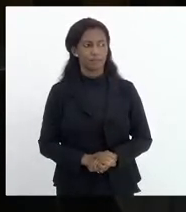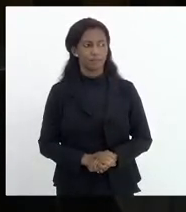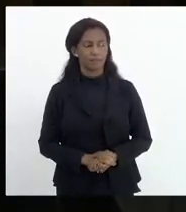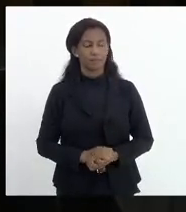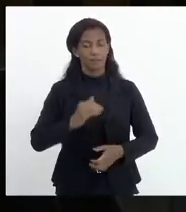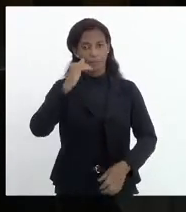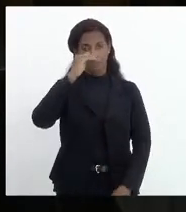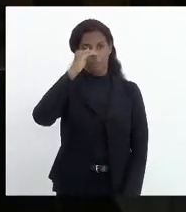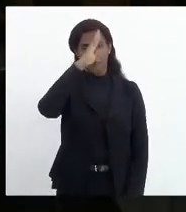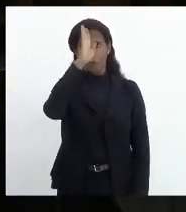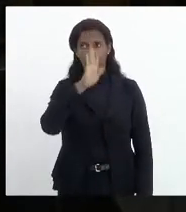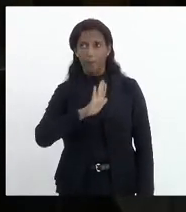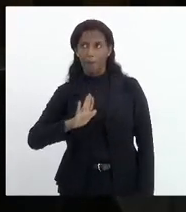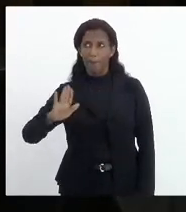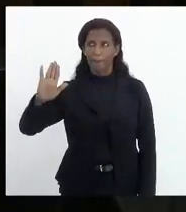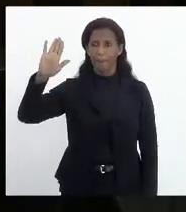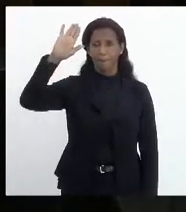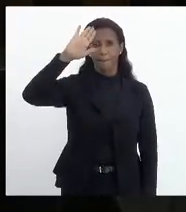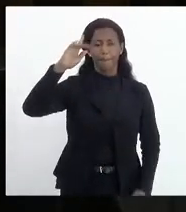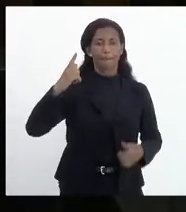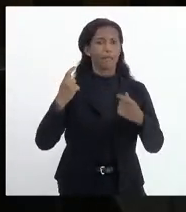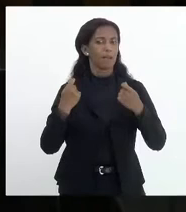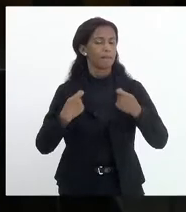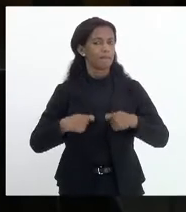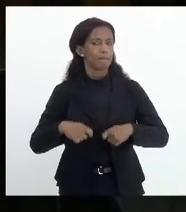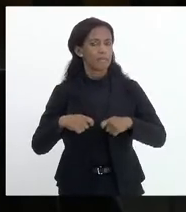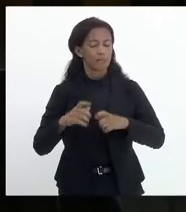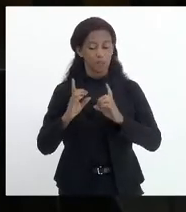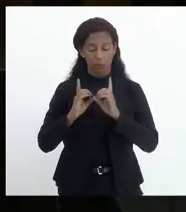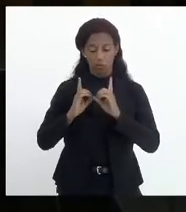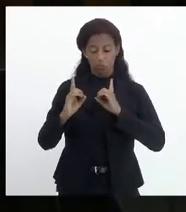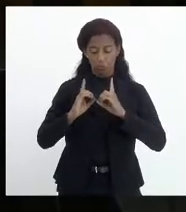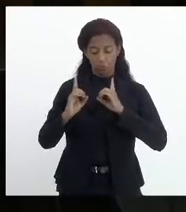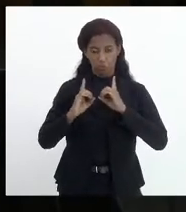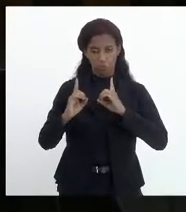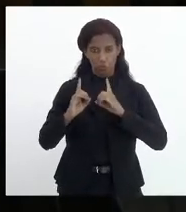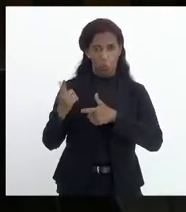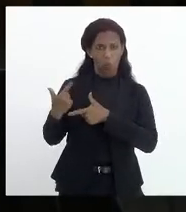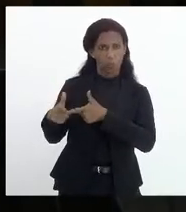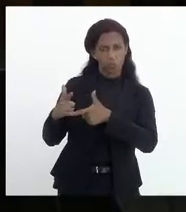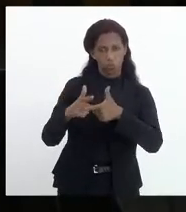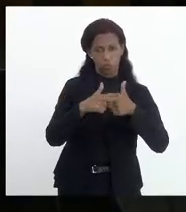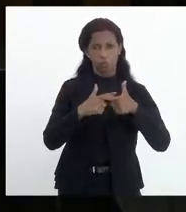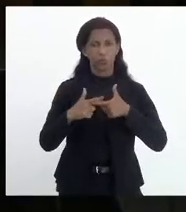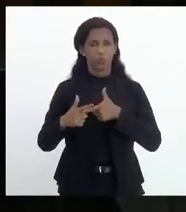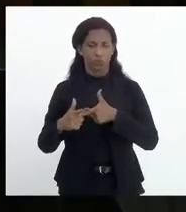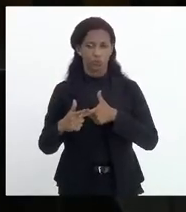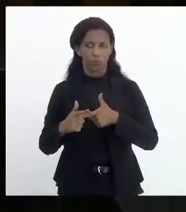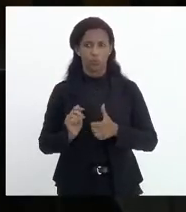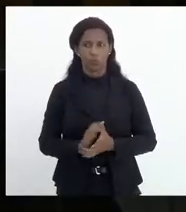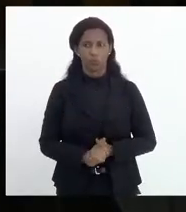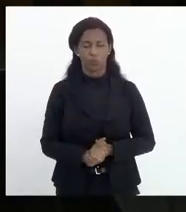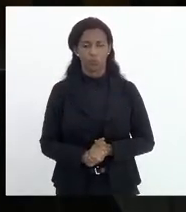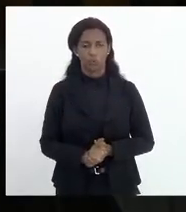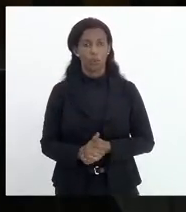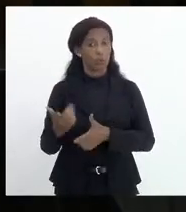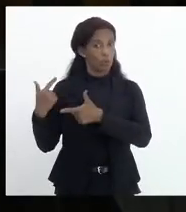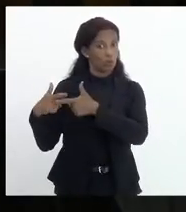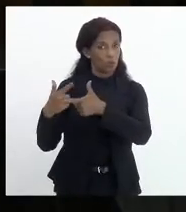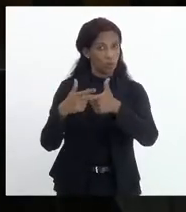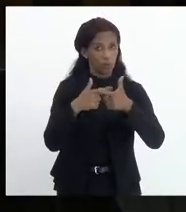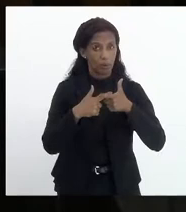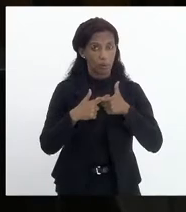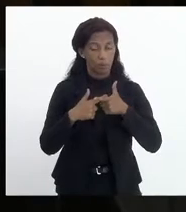Brasil precisa discutir os seus dramas os dramas